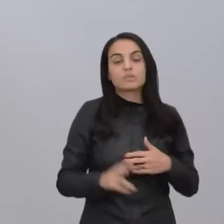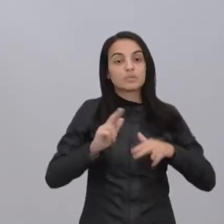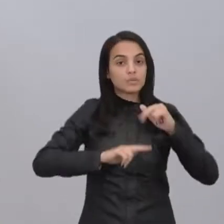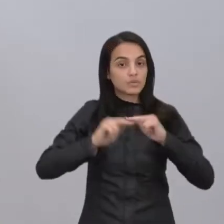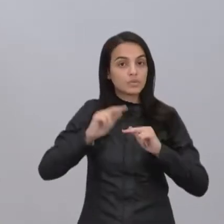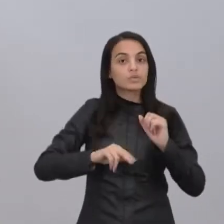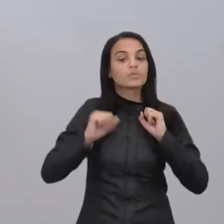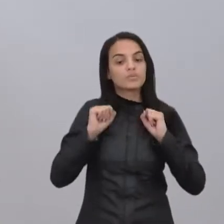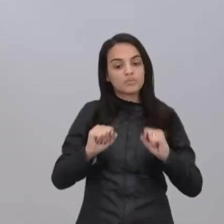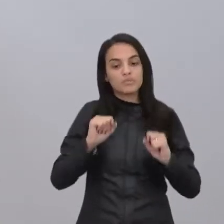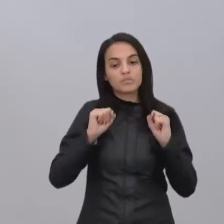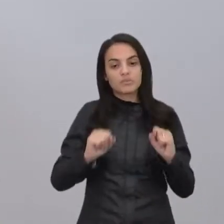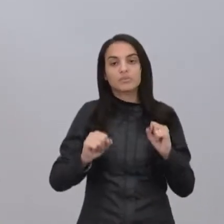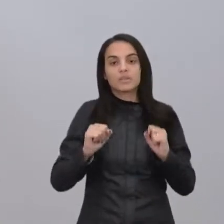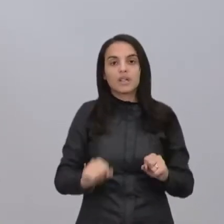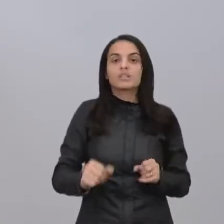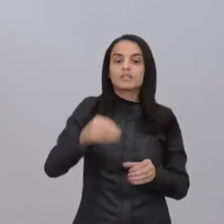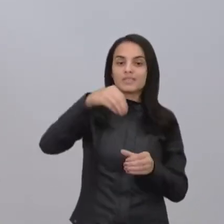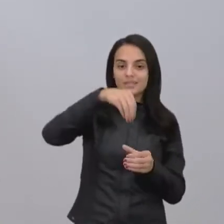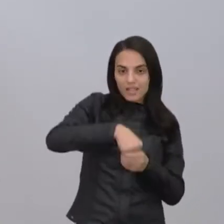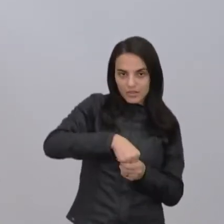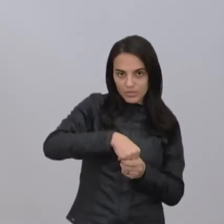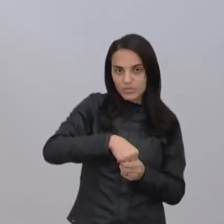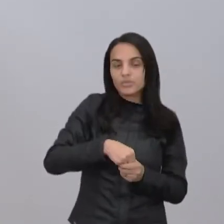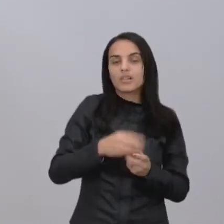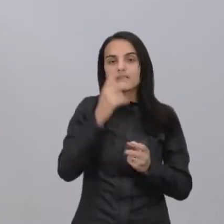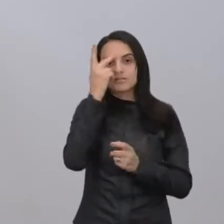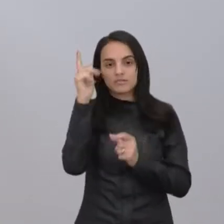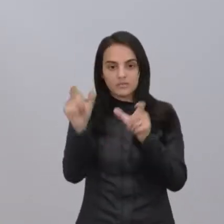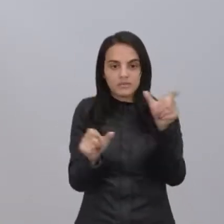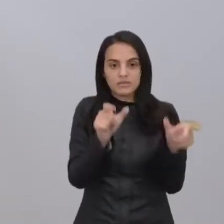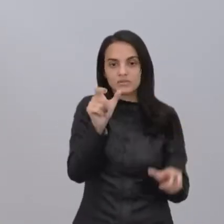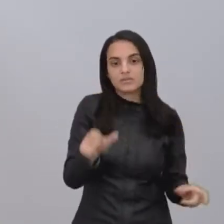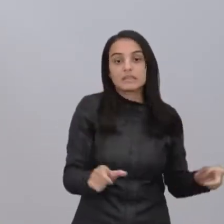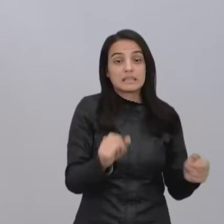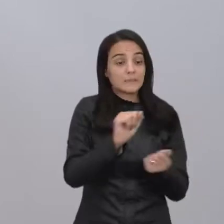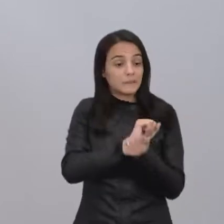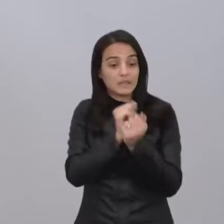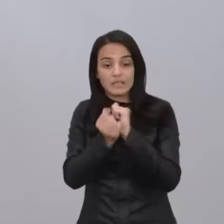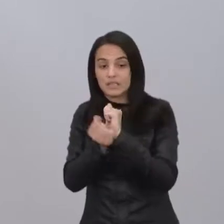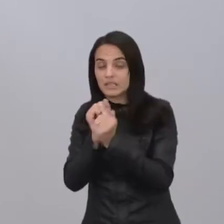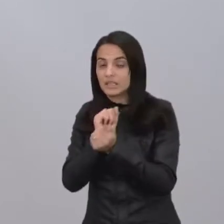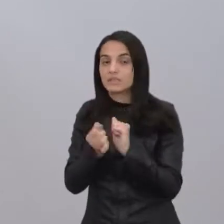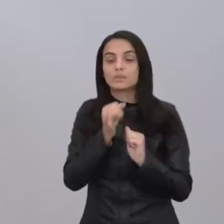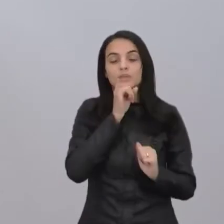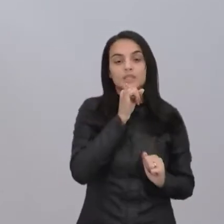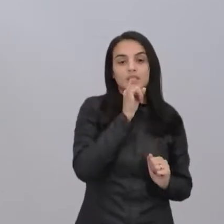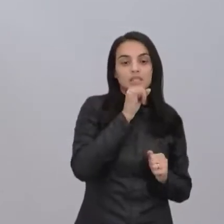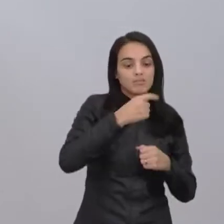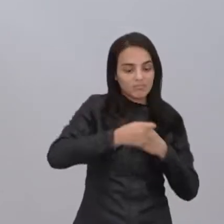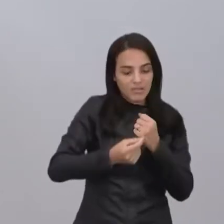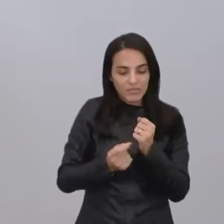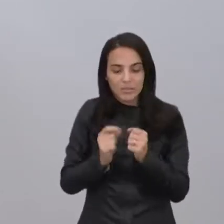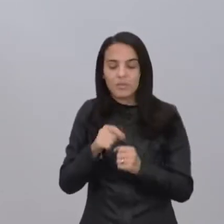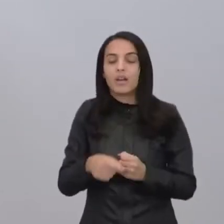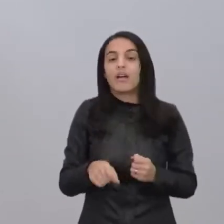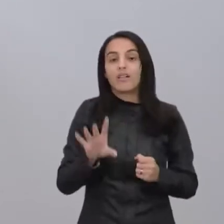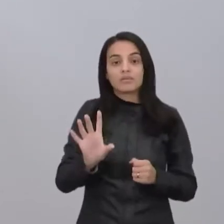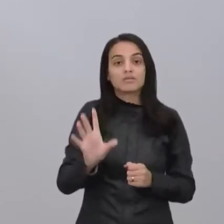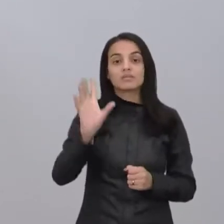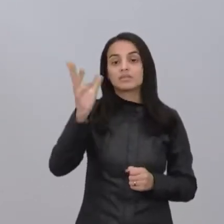podem ficar internamente dentro desses indivíduos, presos, por exemplo, aos tecidos, ocasionando